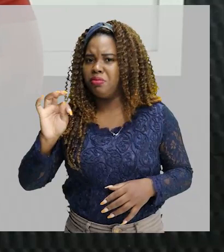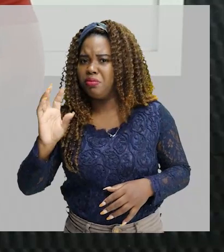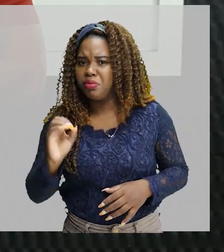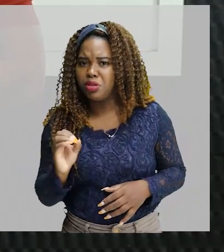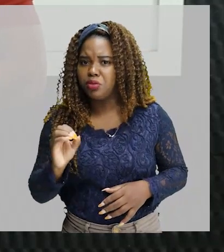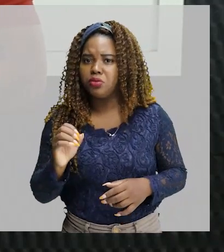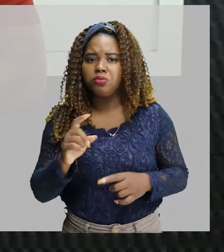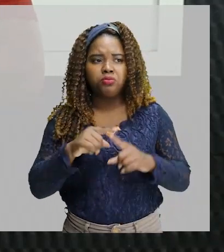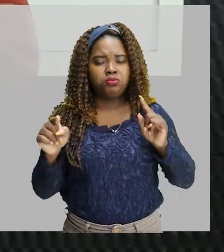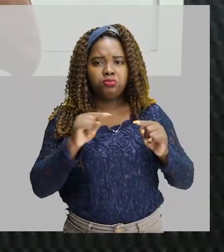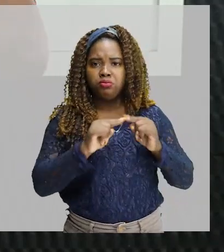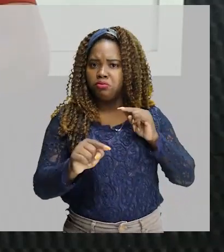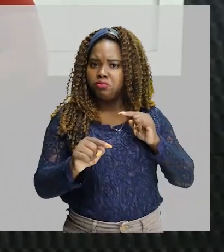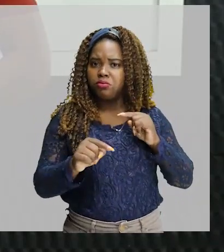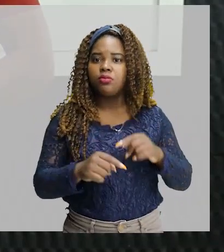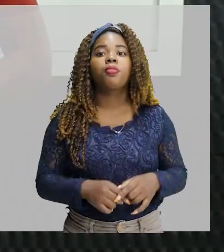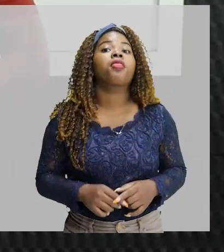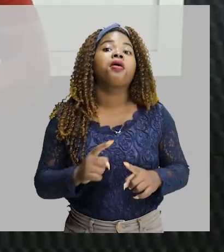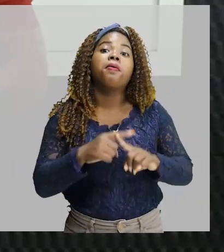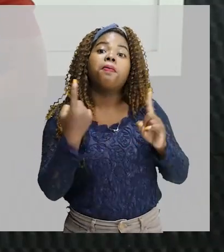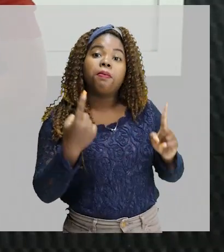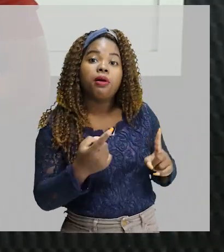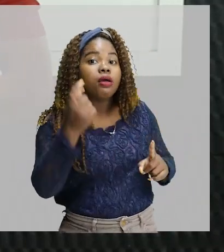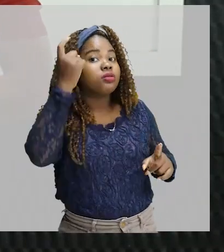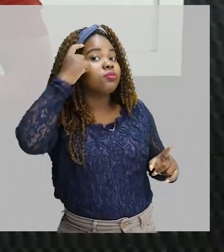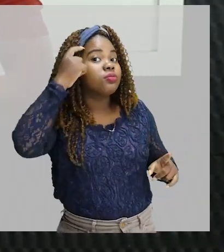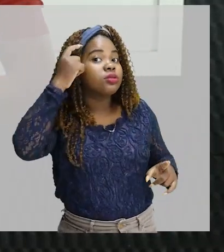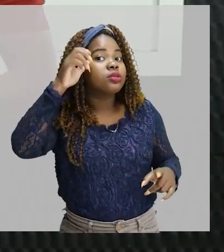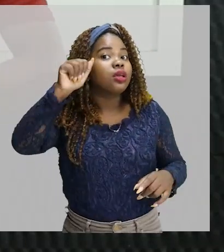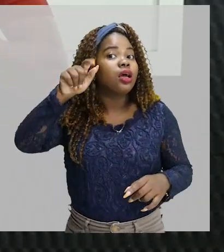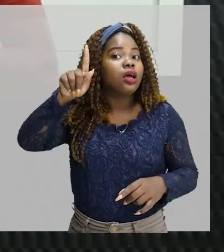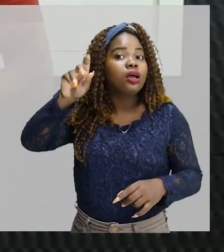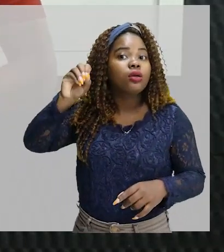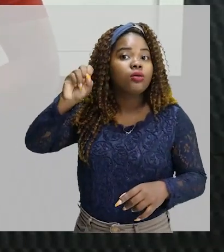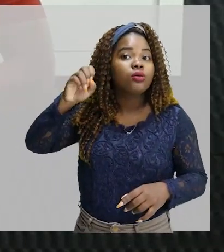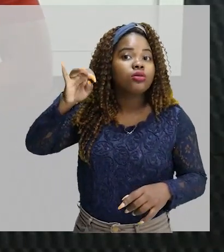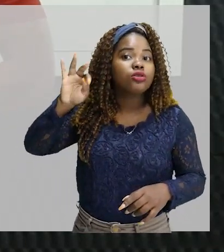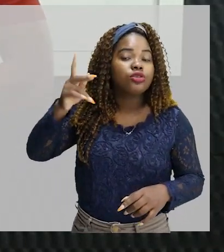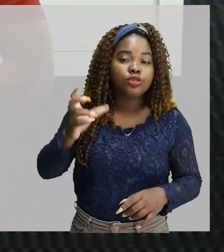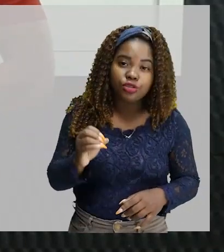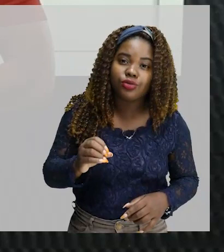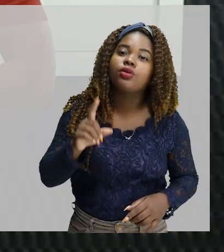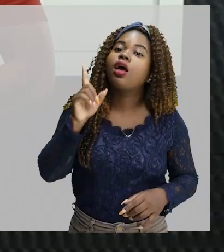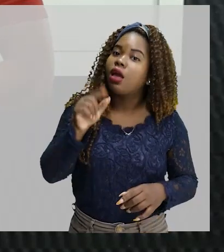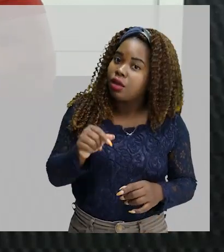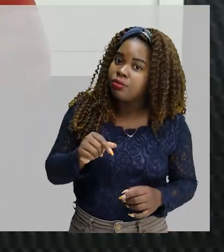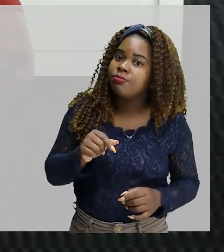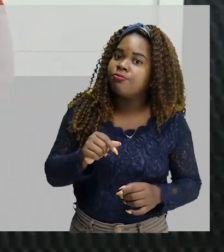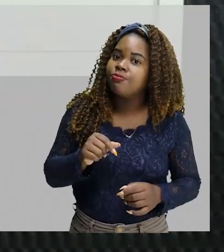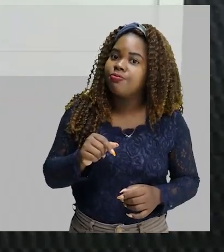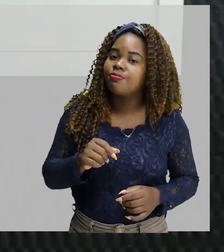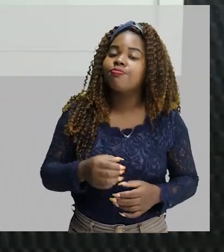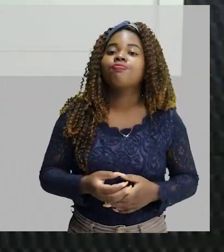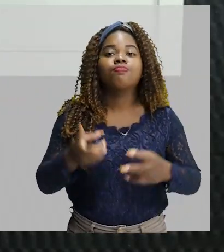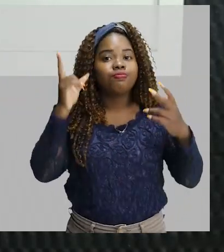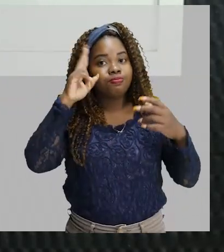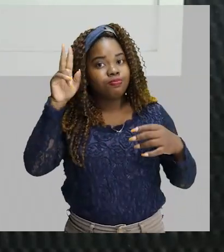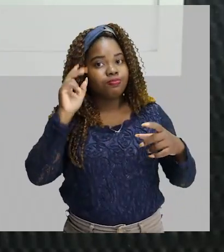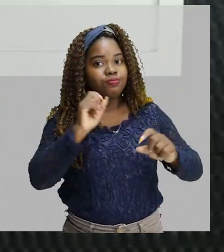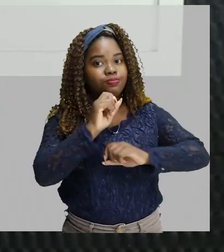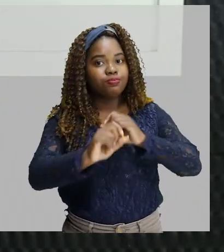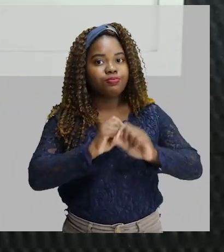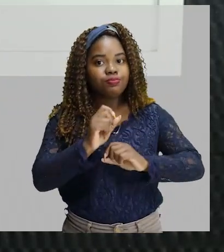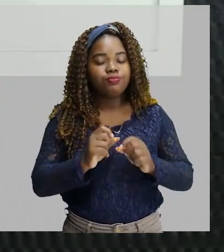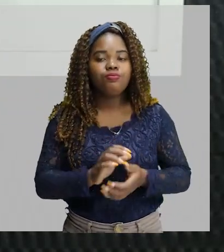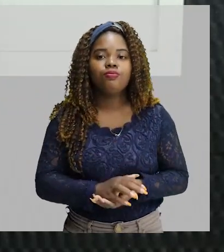uma escolha legítima. E aí você precisa também observar uma outra coisa, que é muito importante dentro desse raciocínio. Entenda da seguinte